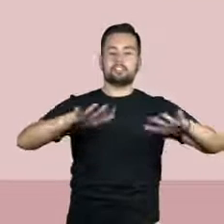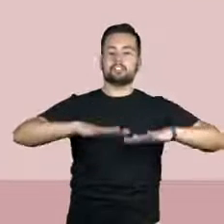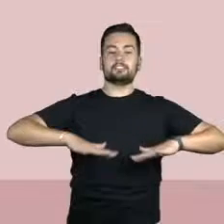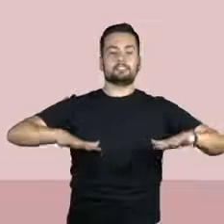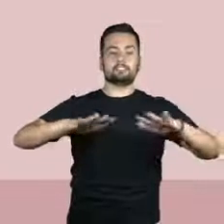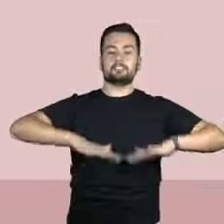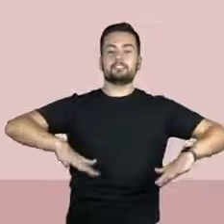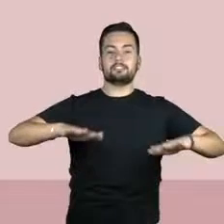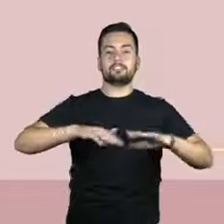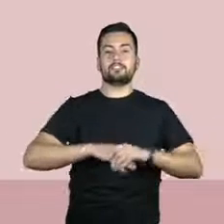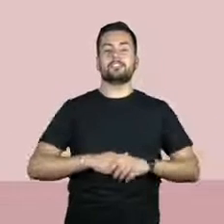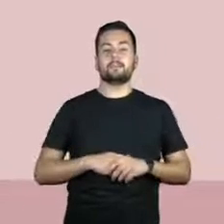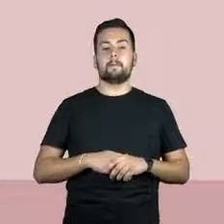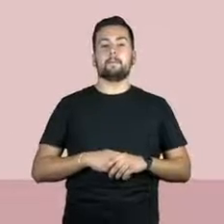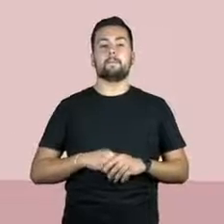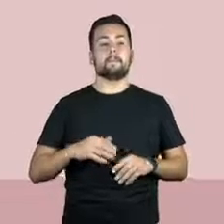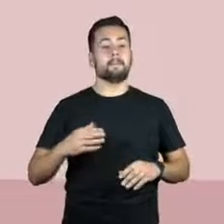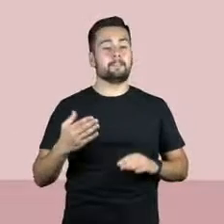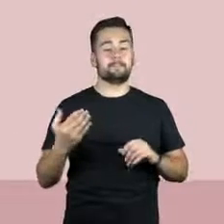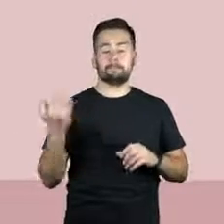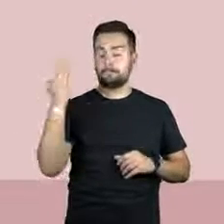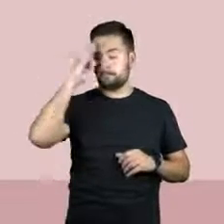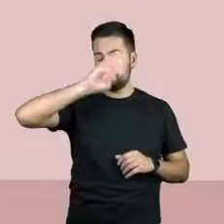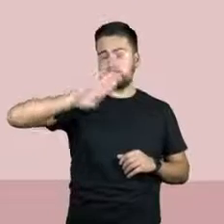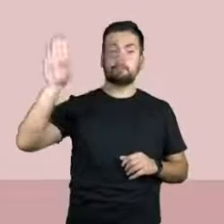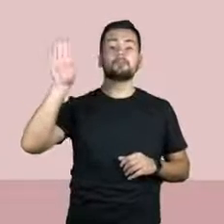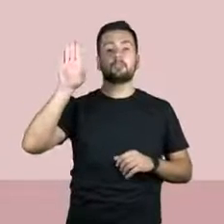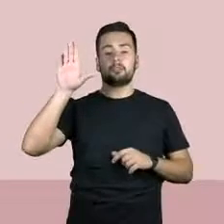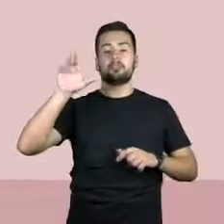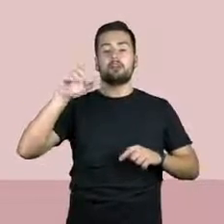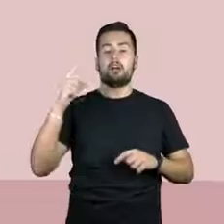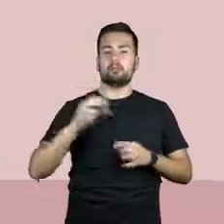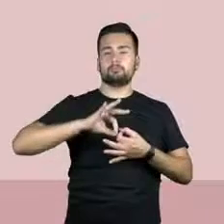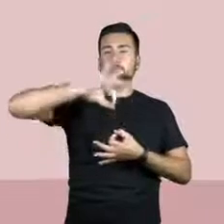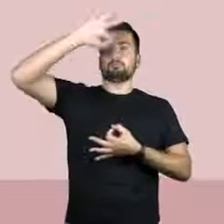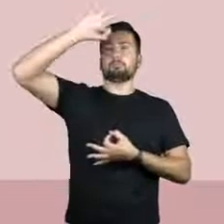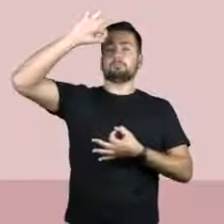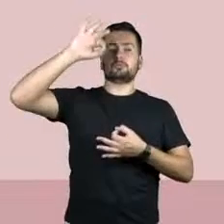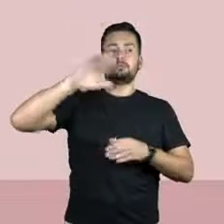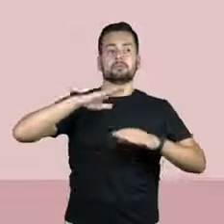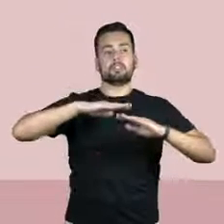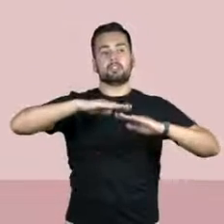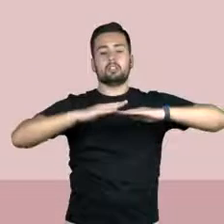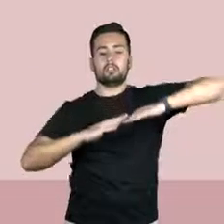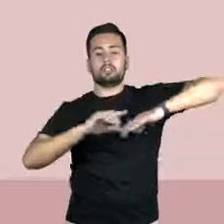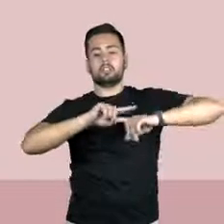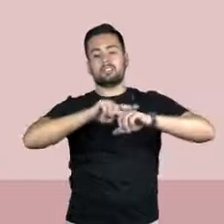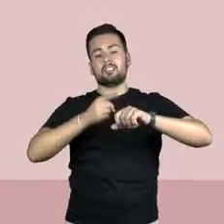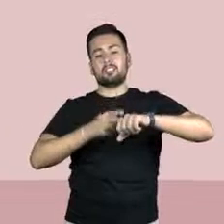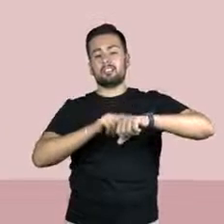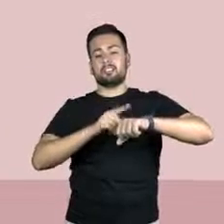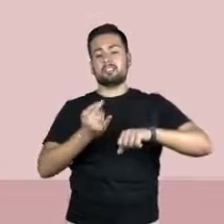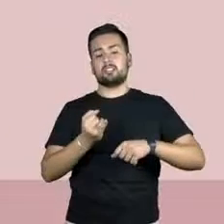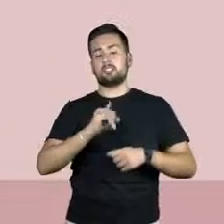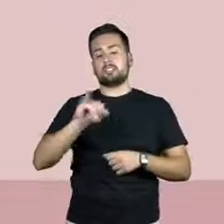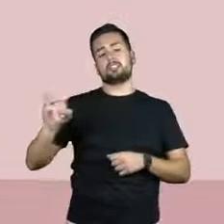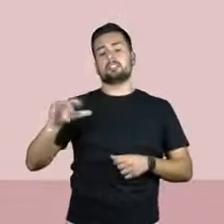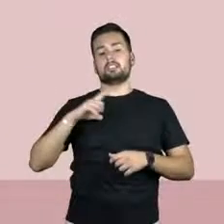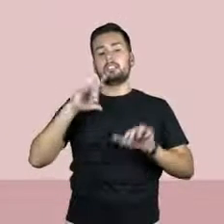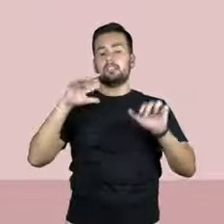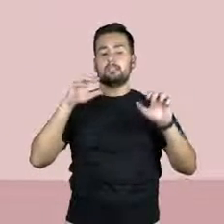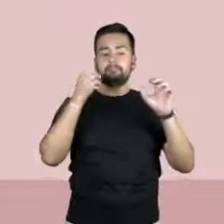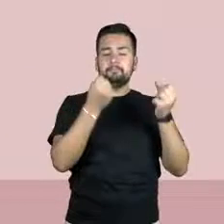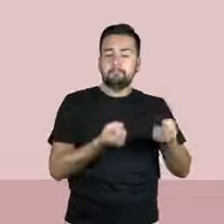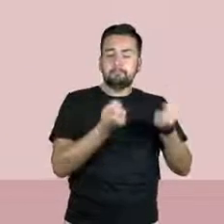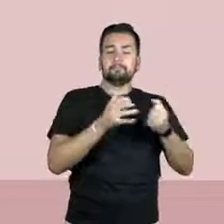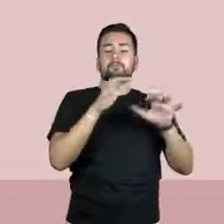verdade, é tão fundamental quanto saber a altura do talude, a sua inclinação, se ela é muito íngreme, se tem muitas sobrecargas acima